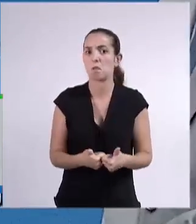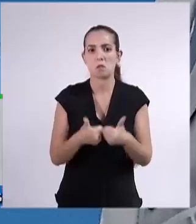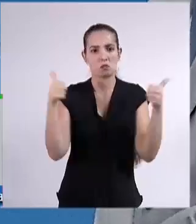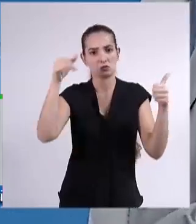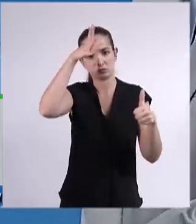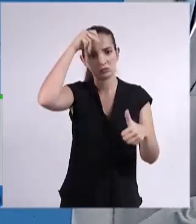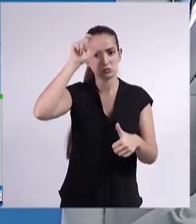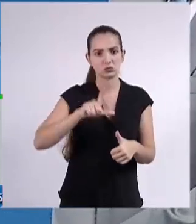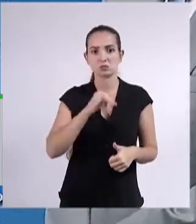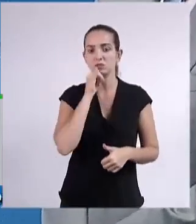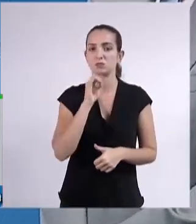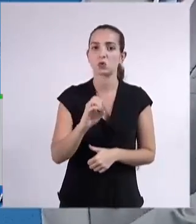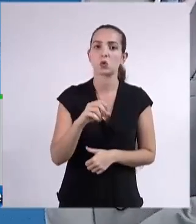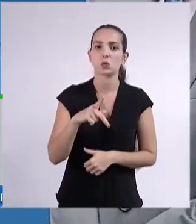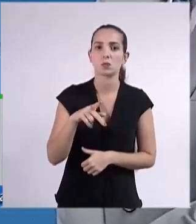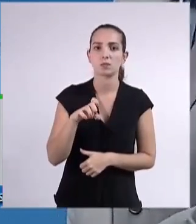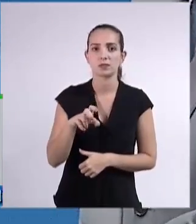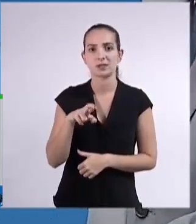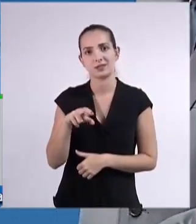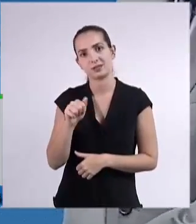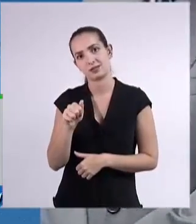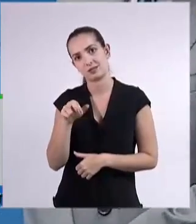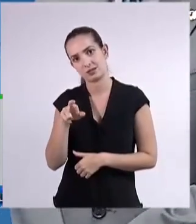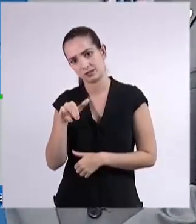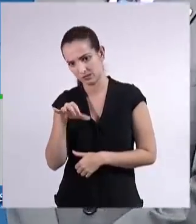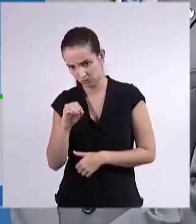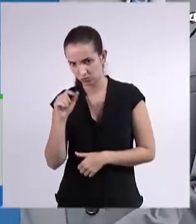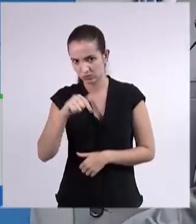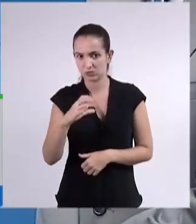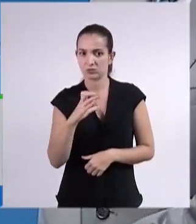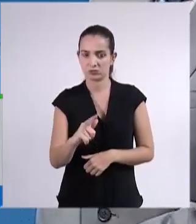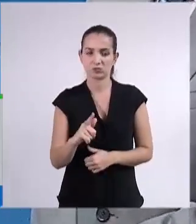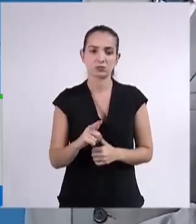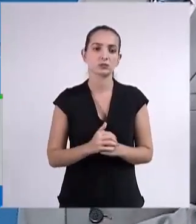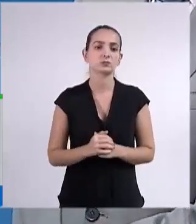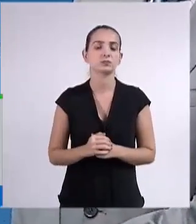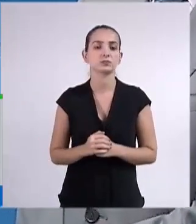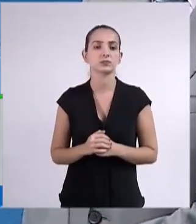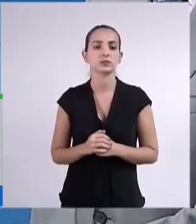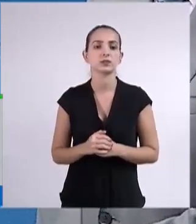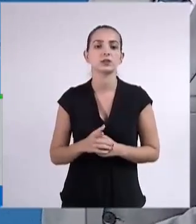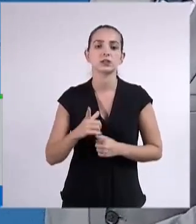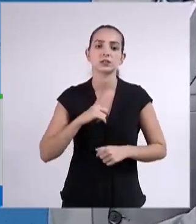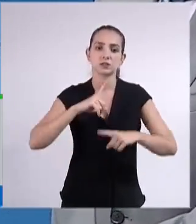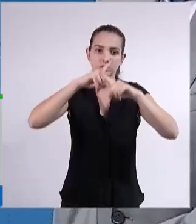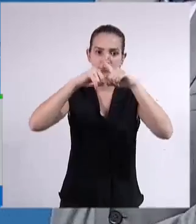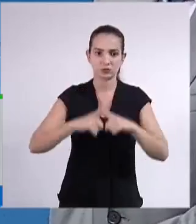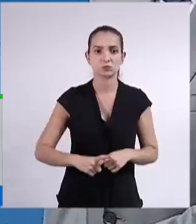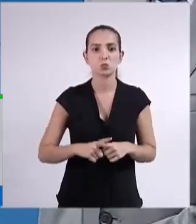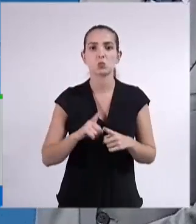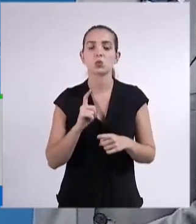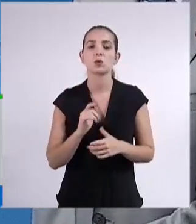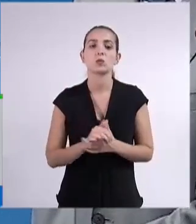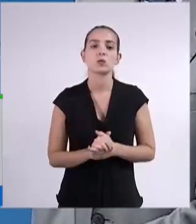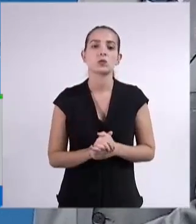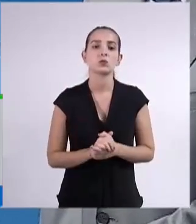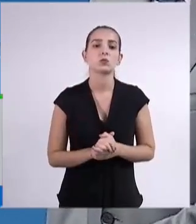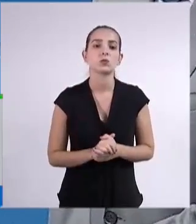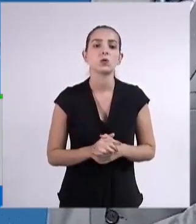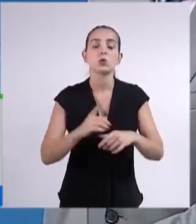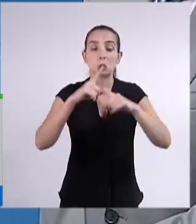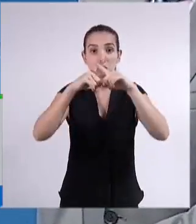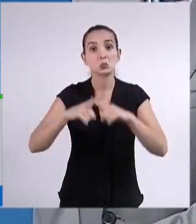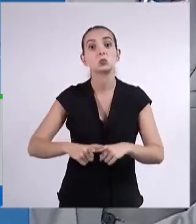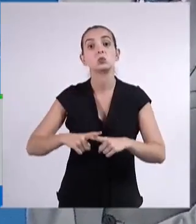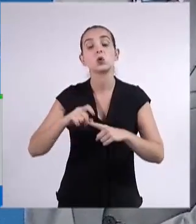Operário mesmo de Campo Grande, que chegou, se não me engano, chegou a disputar as semifinais do Campeonato